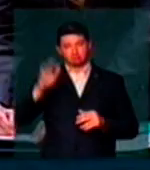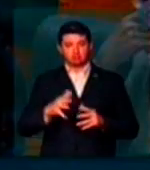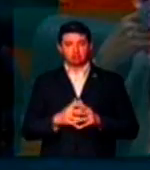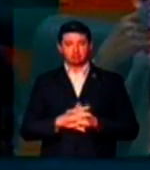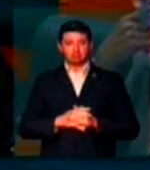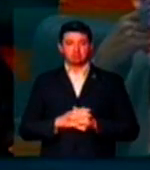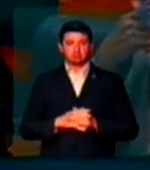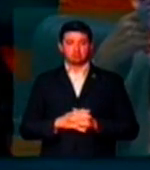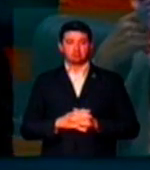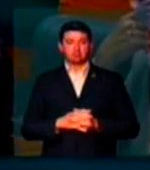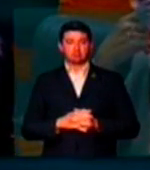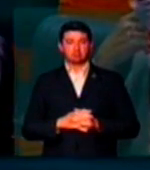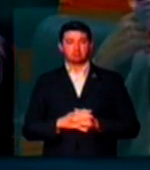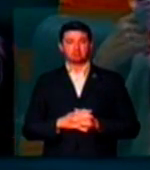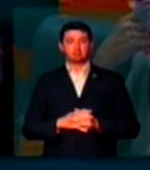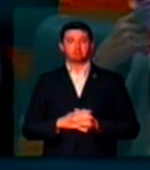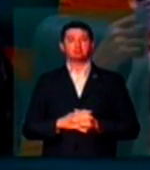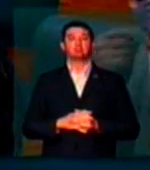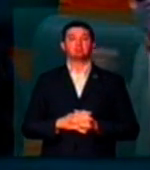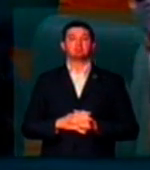Com a palavra, Vossa Excelência.